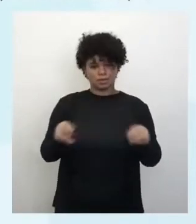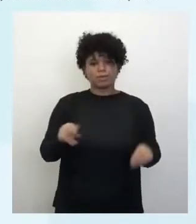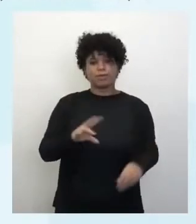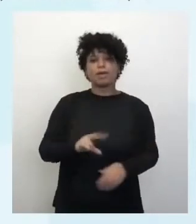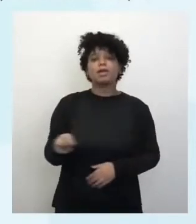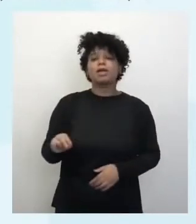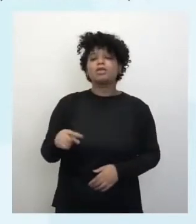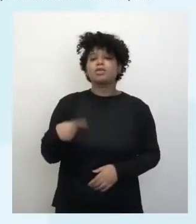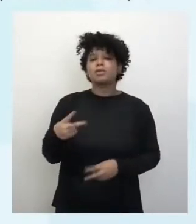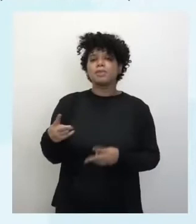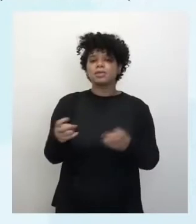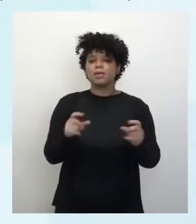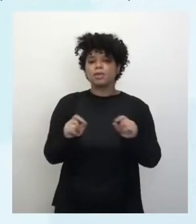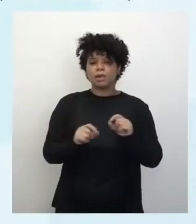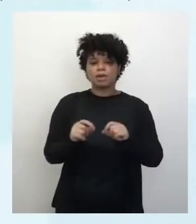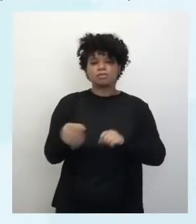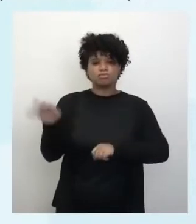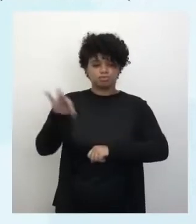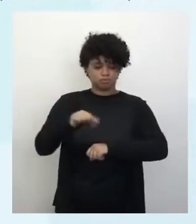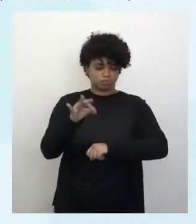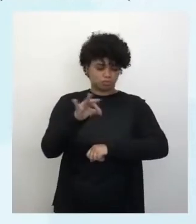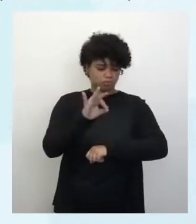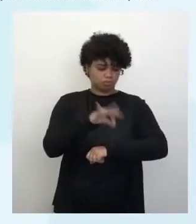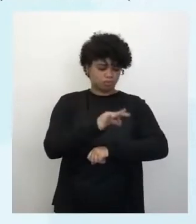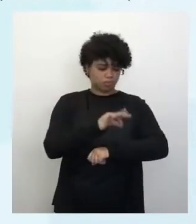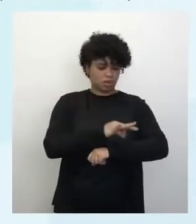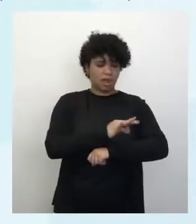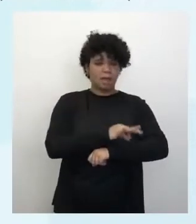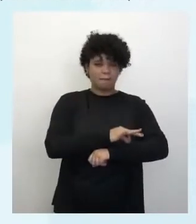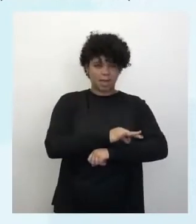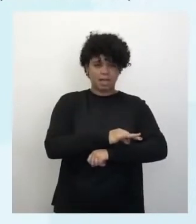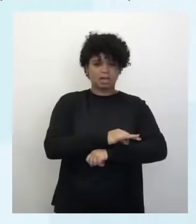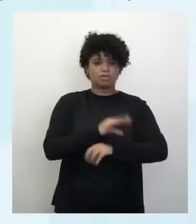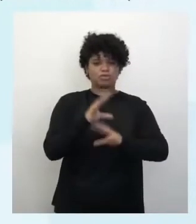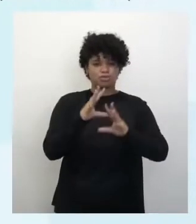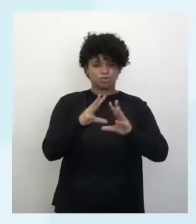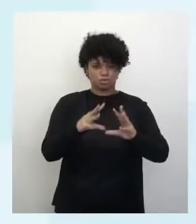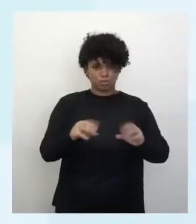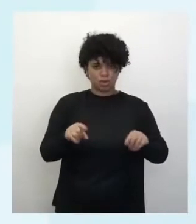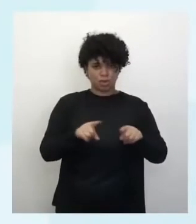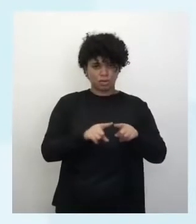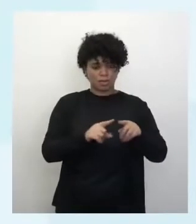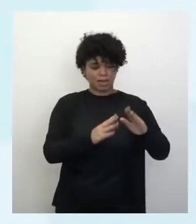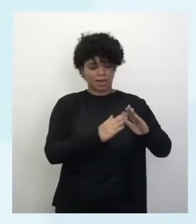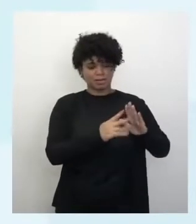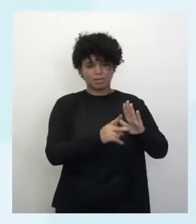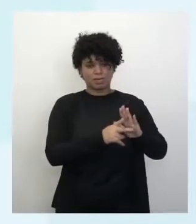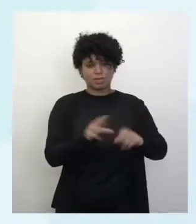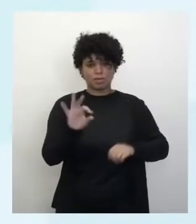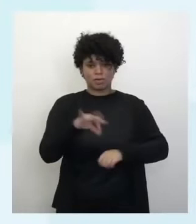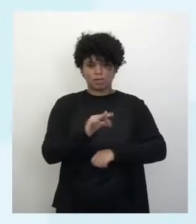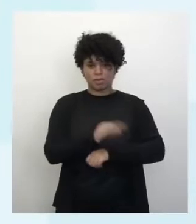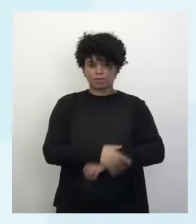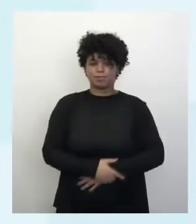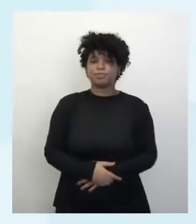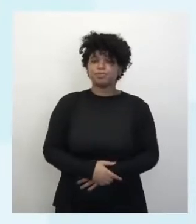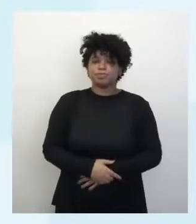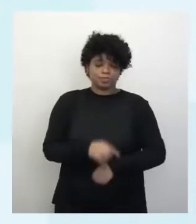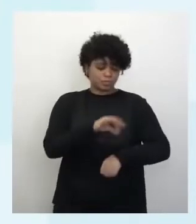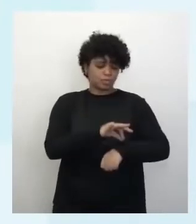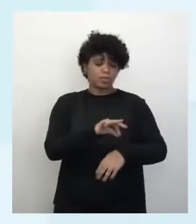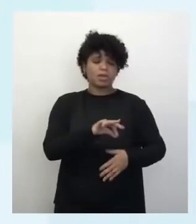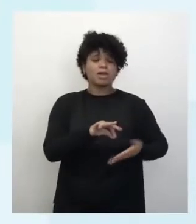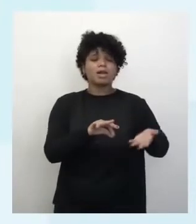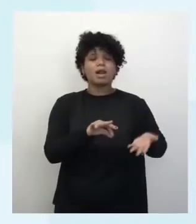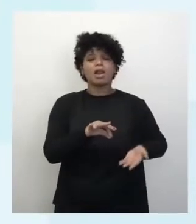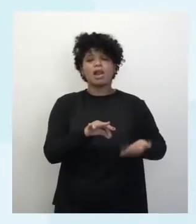últimas décadas é um desaparecimento sistemático da quantidade de abelhas e colmeias. Por serem insetos sensíveis,